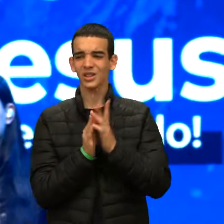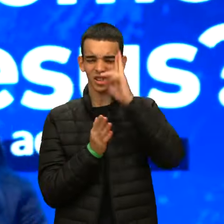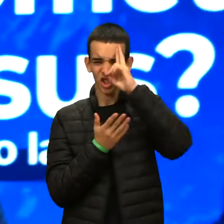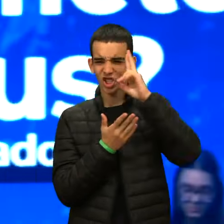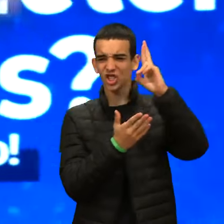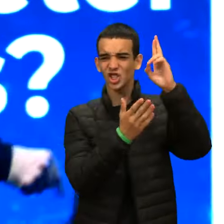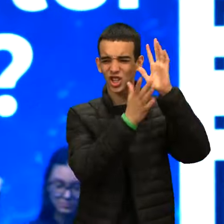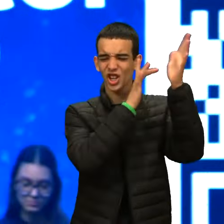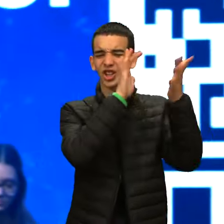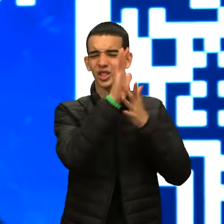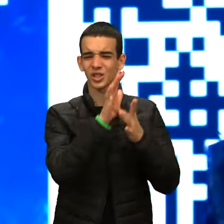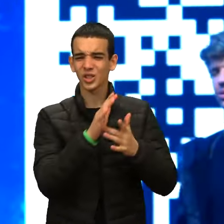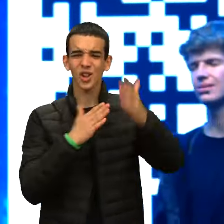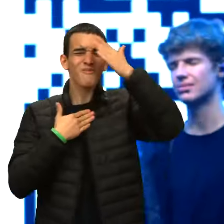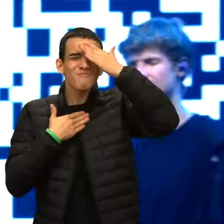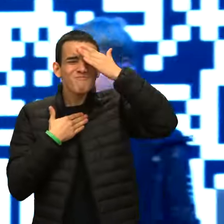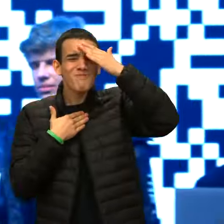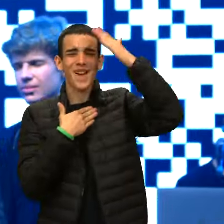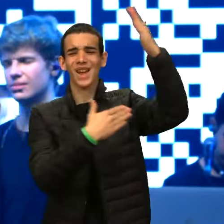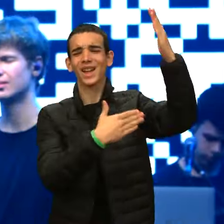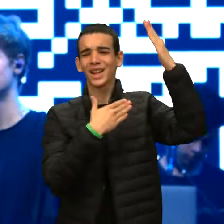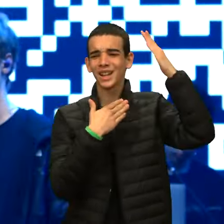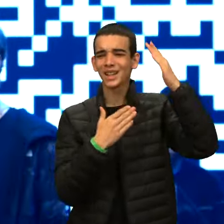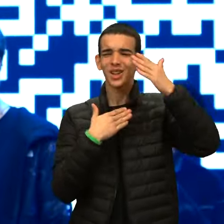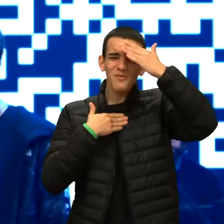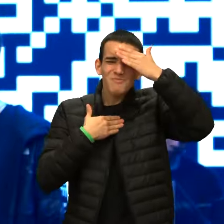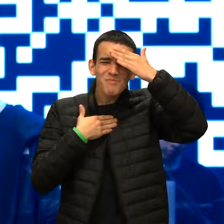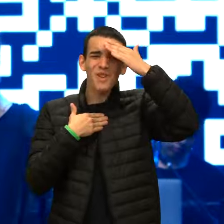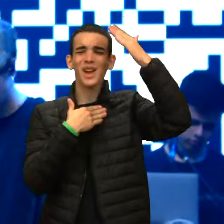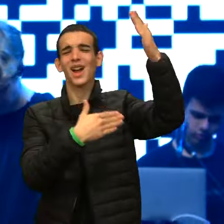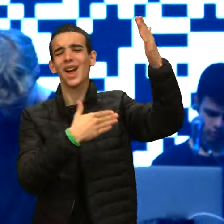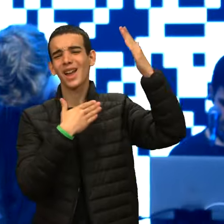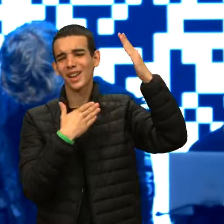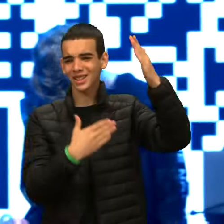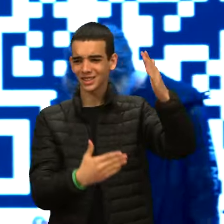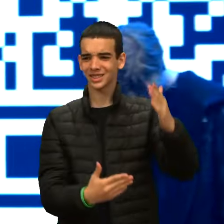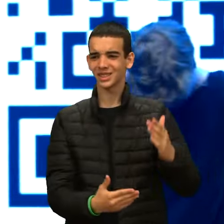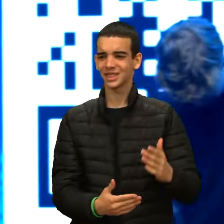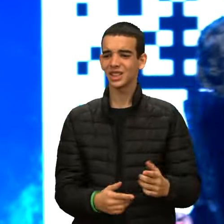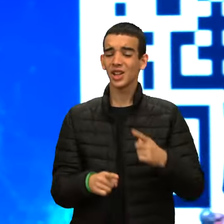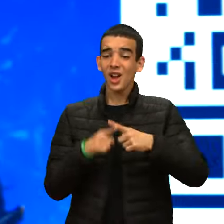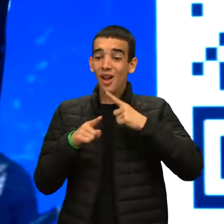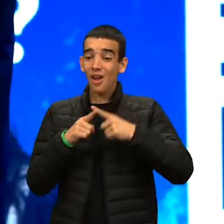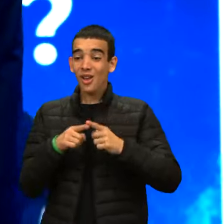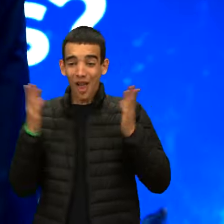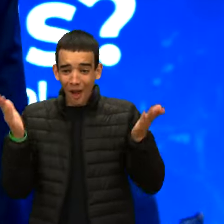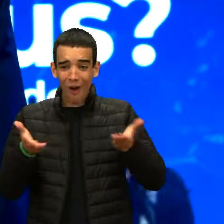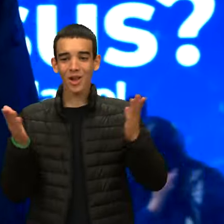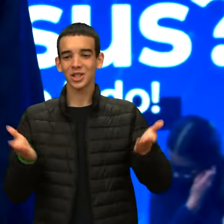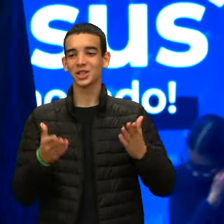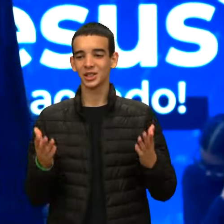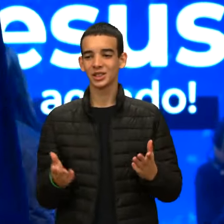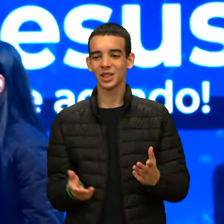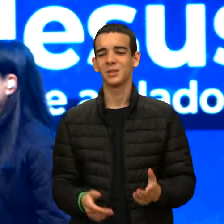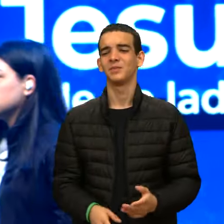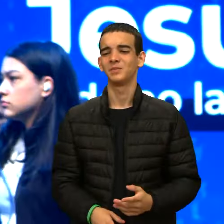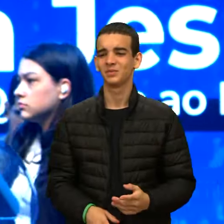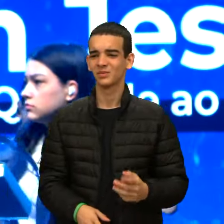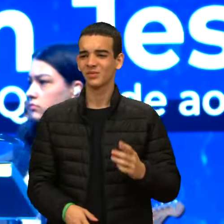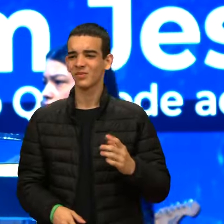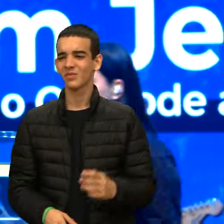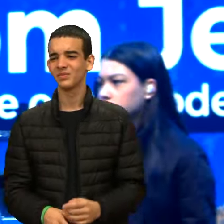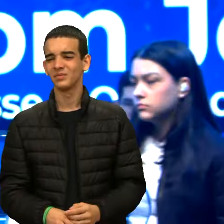muito obrigado, muito obrigado, Deus, porque hoje nós ouvimos uma mensagem